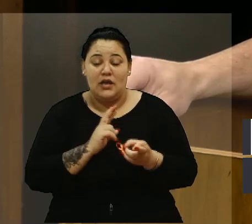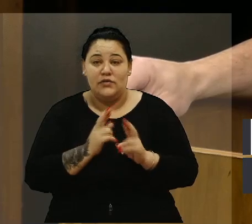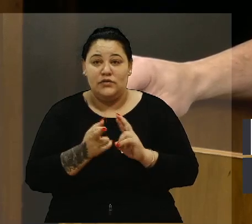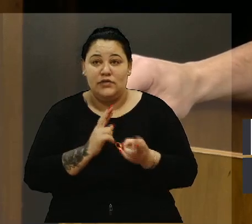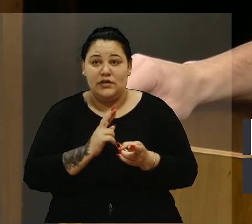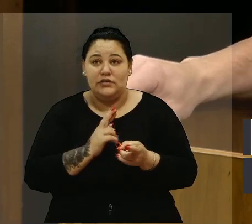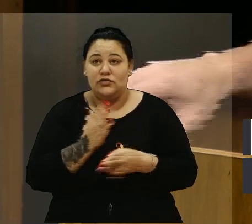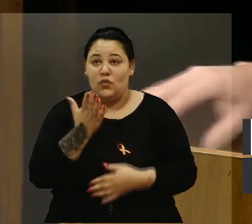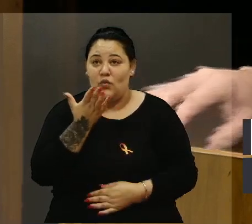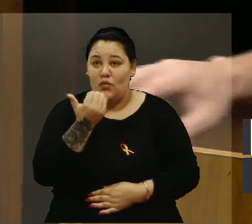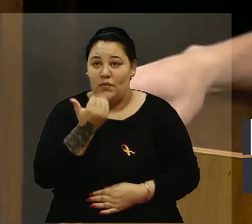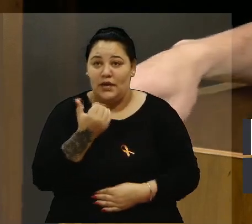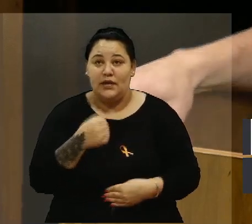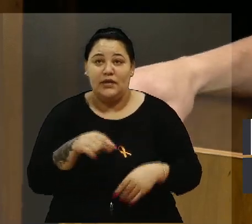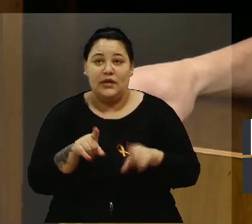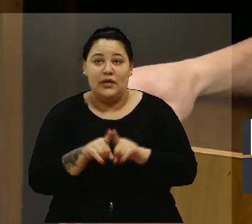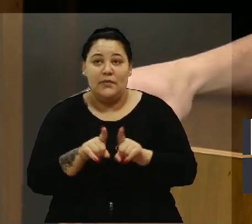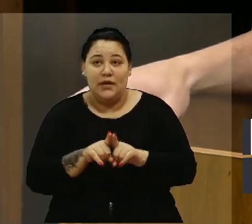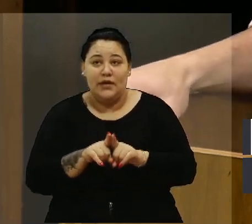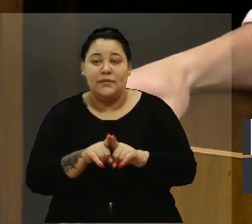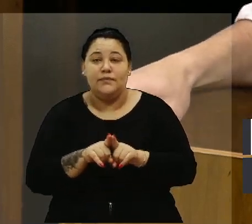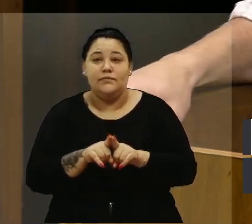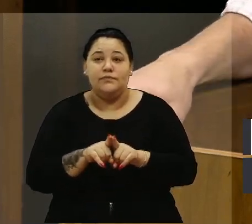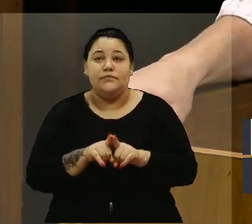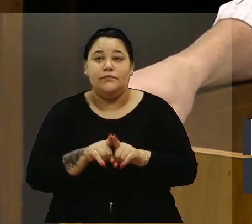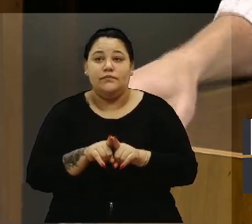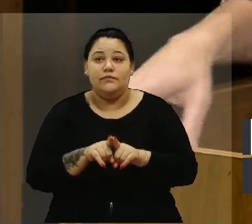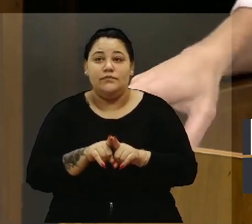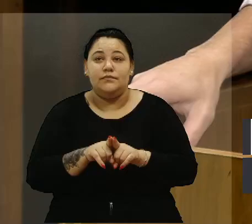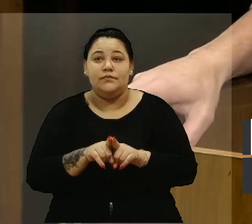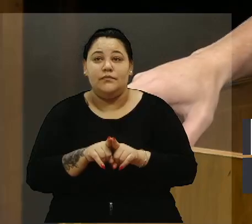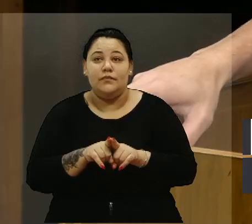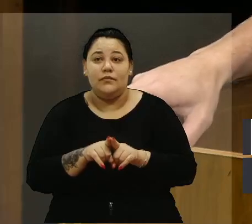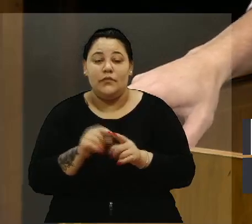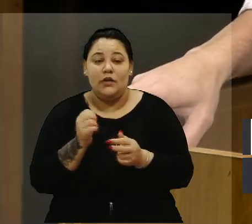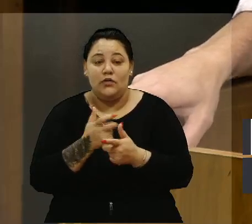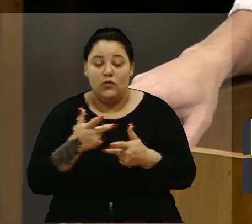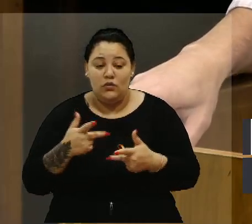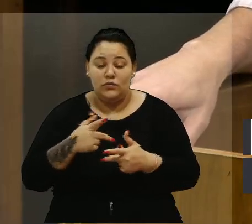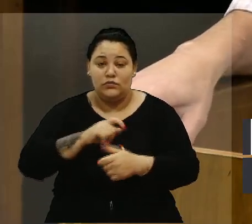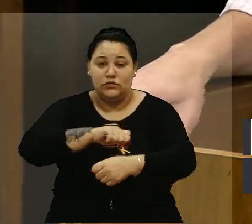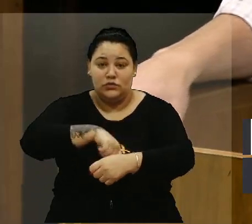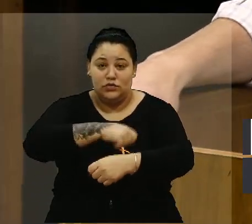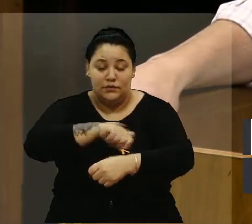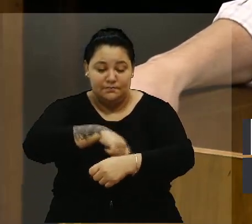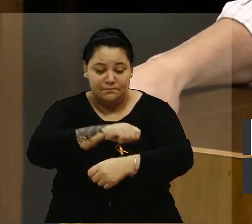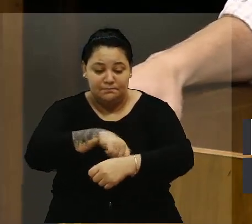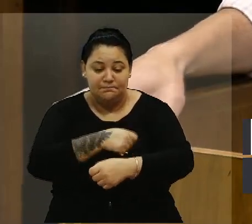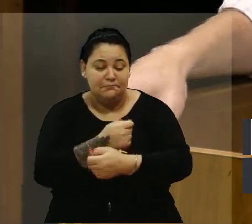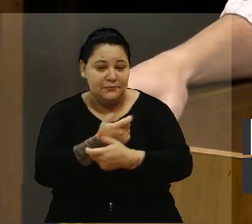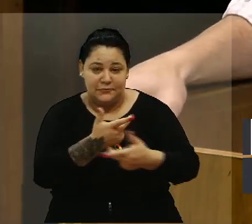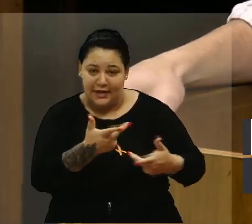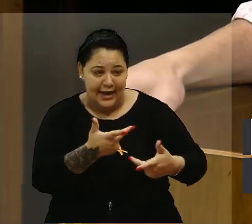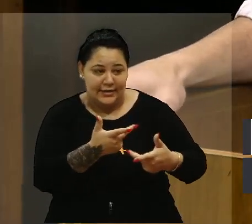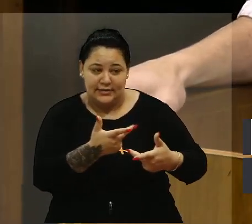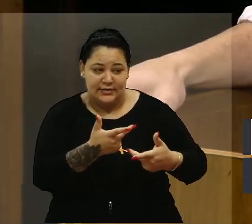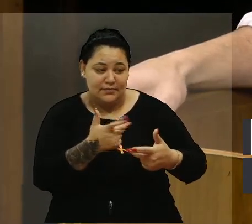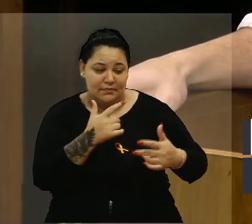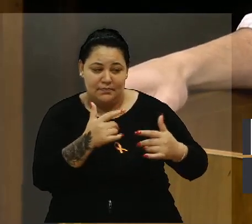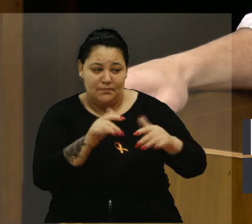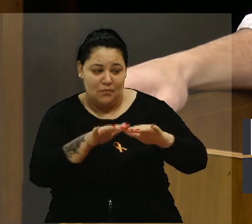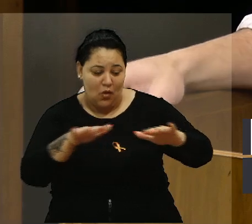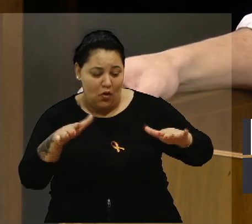alimentos, na questão de estragar aparelhos domésticos. Então, fica aqui o pedido aos